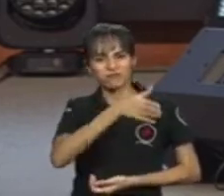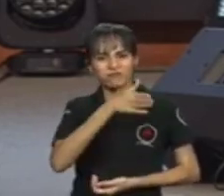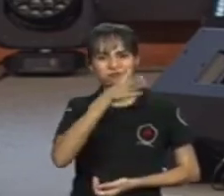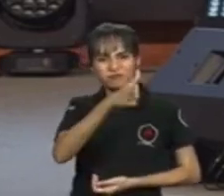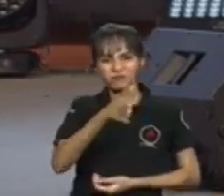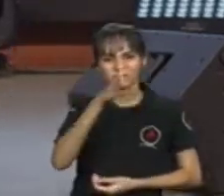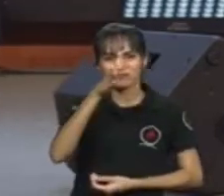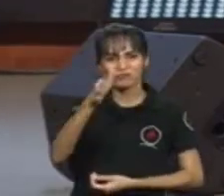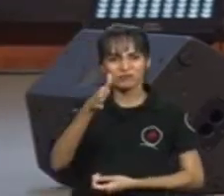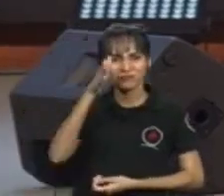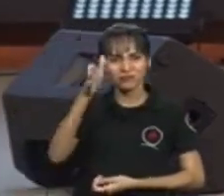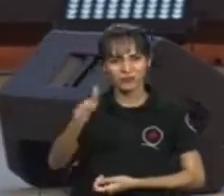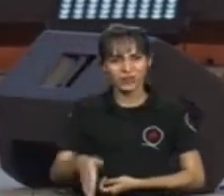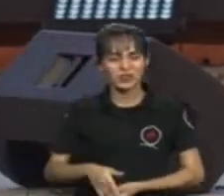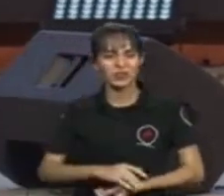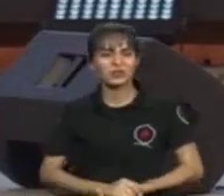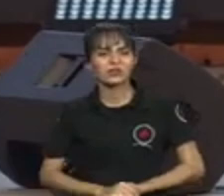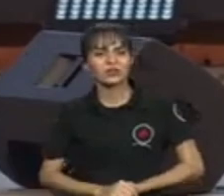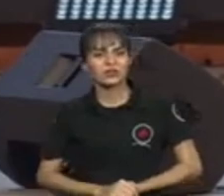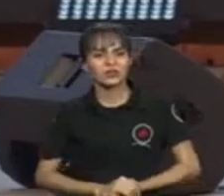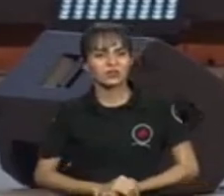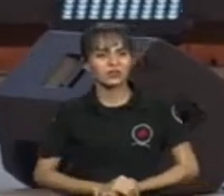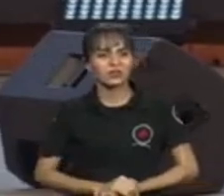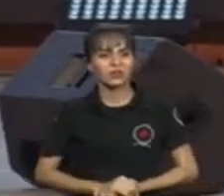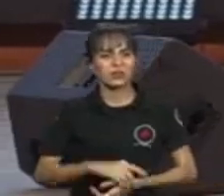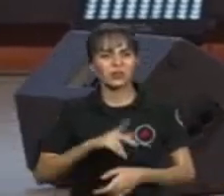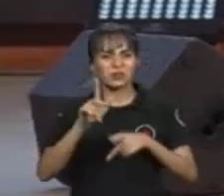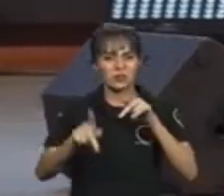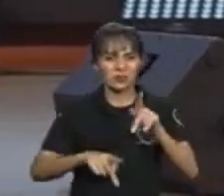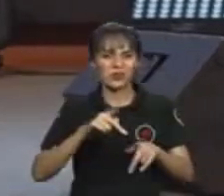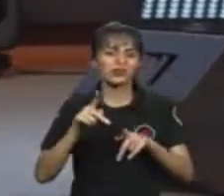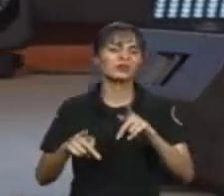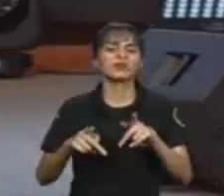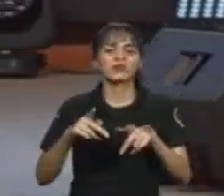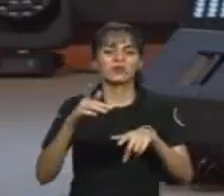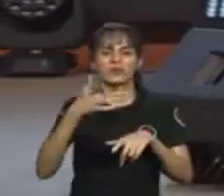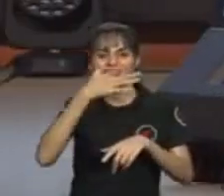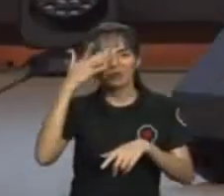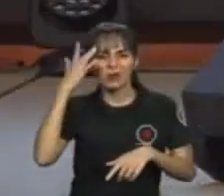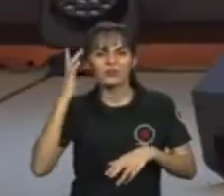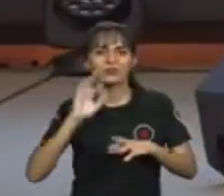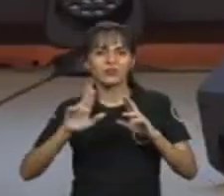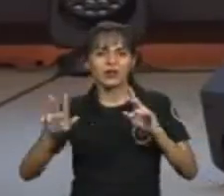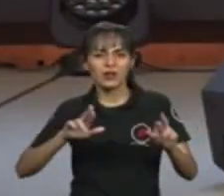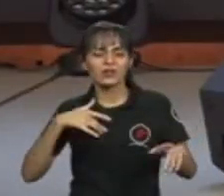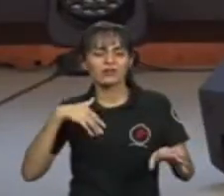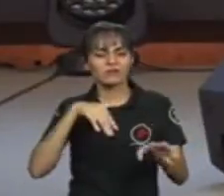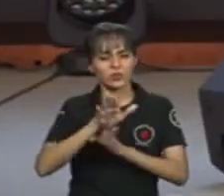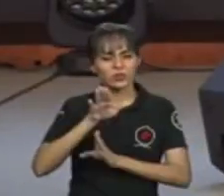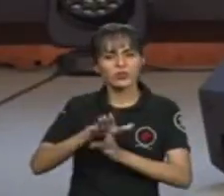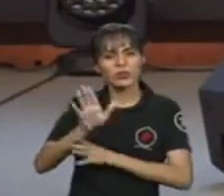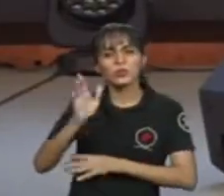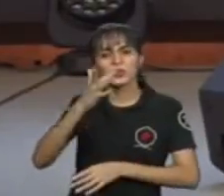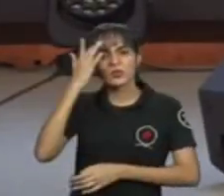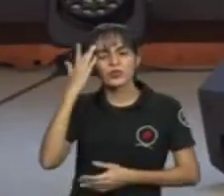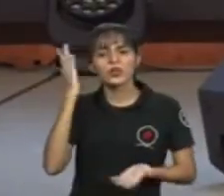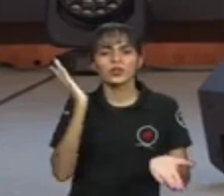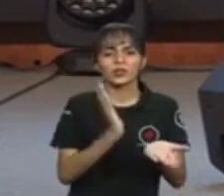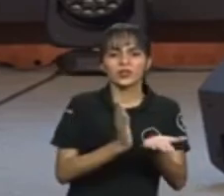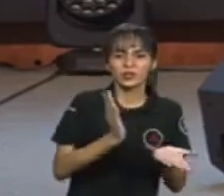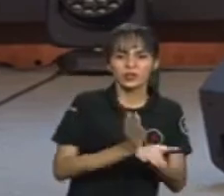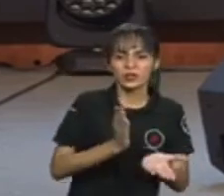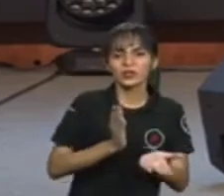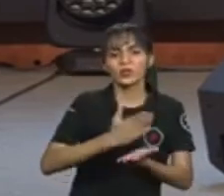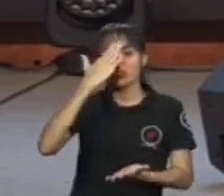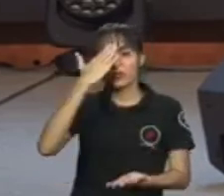público heterogêneo, e a gente tem falado, alertado, as pessoas que são cristãs, que confiam